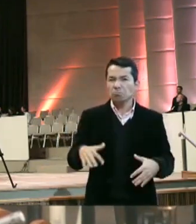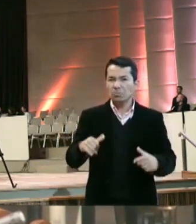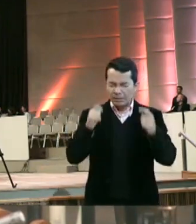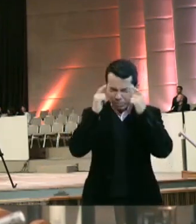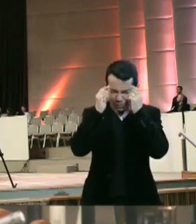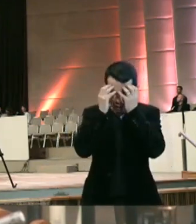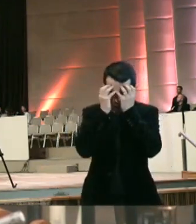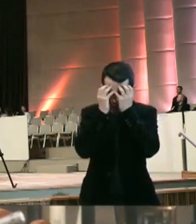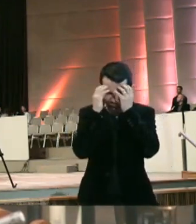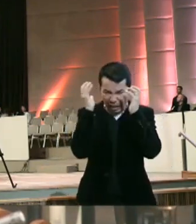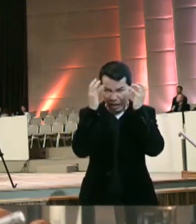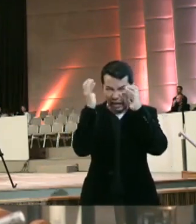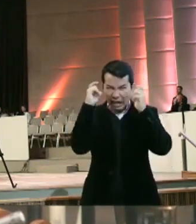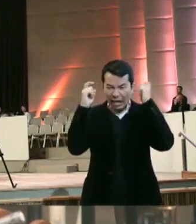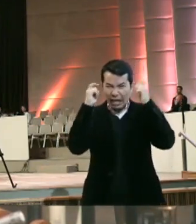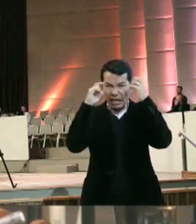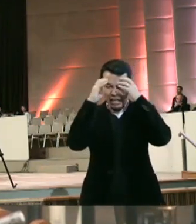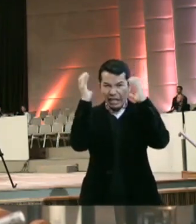instintivamente dentro